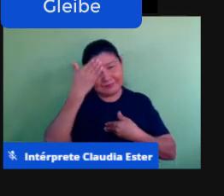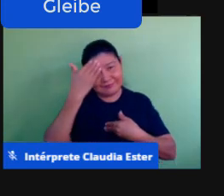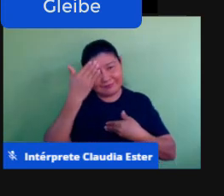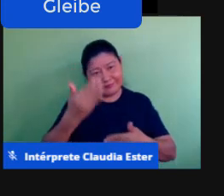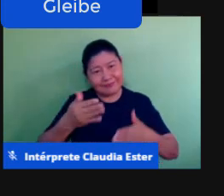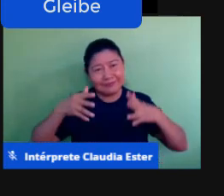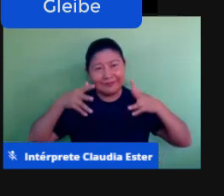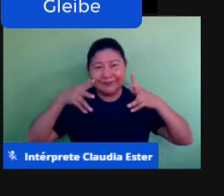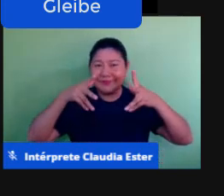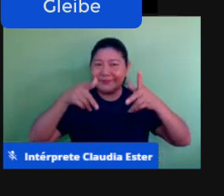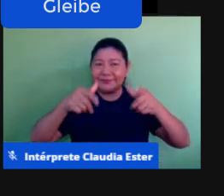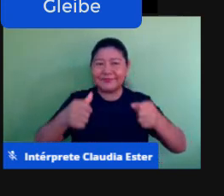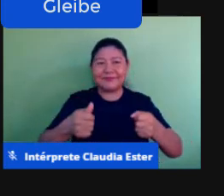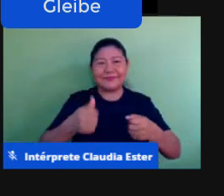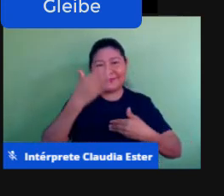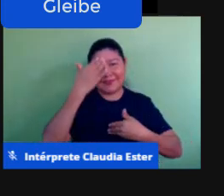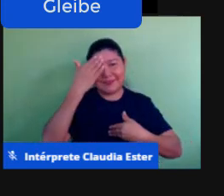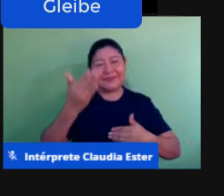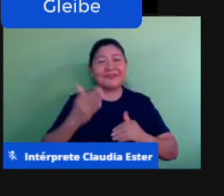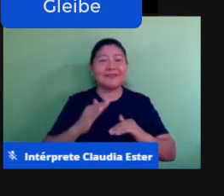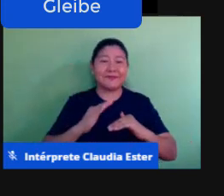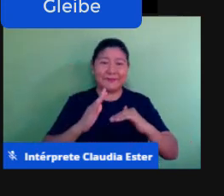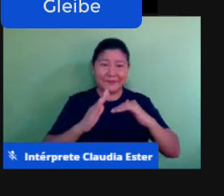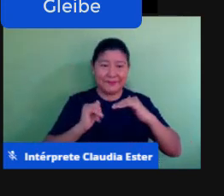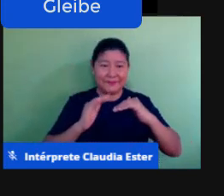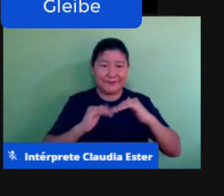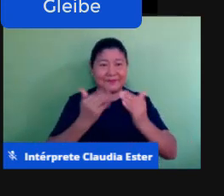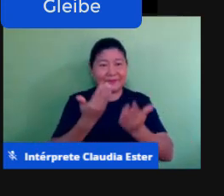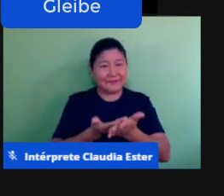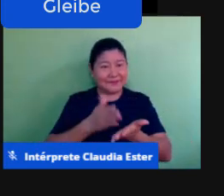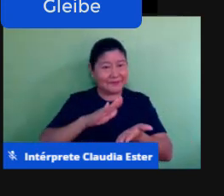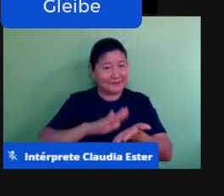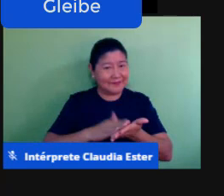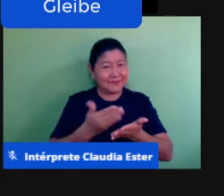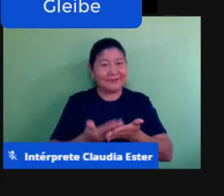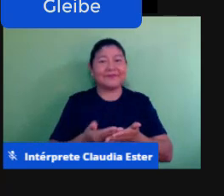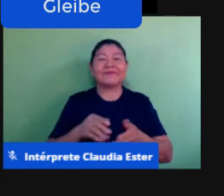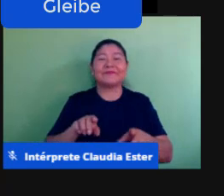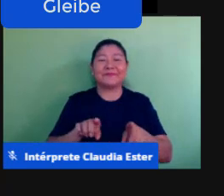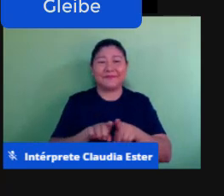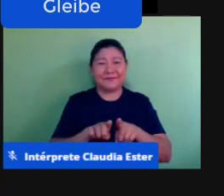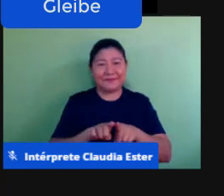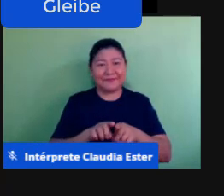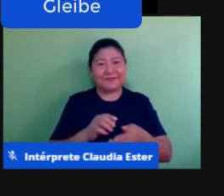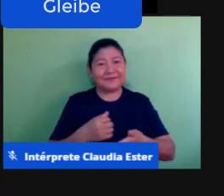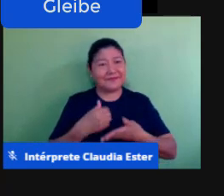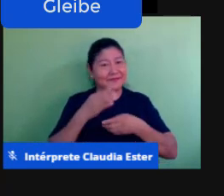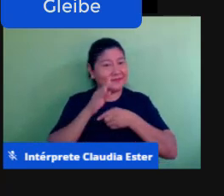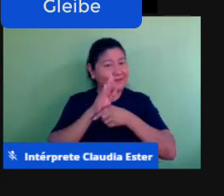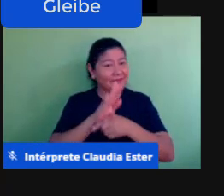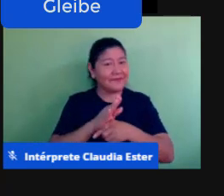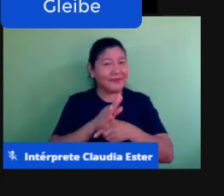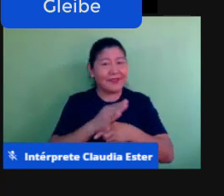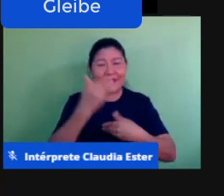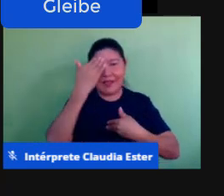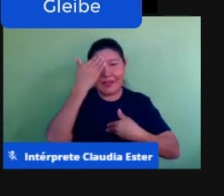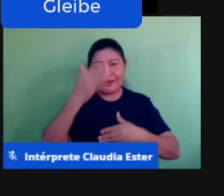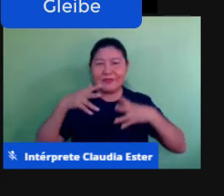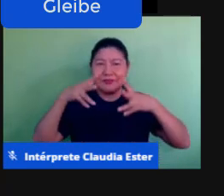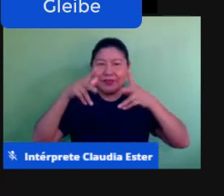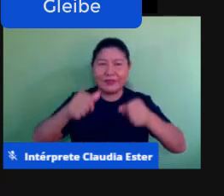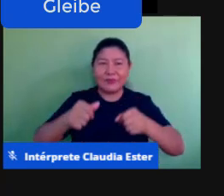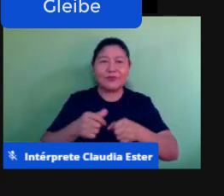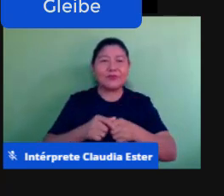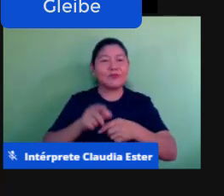agradeço a Cláudia porque está nos ajudando como intérprete, agradeço o pessoal que está por trás